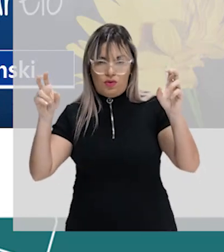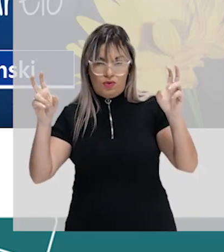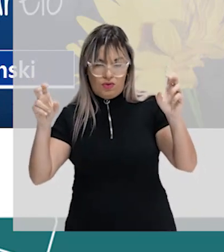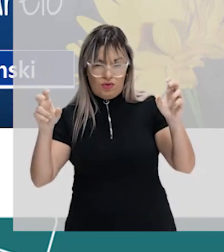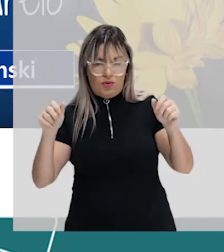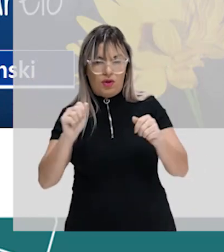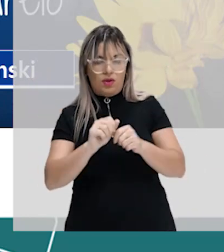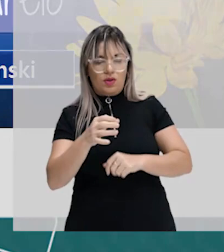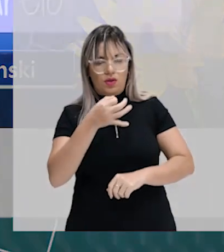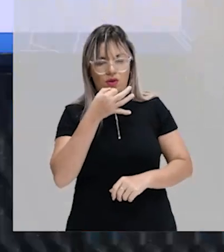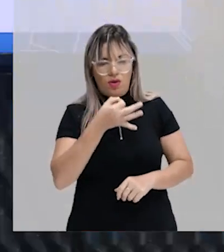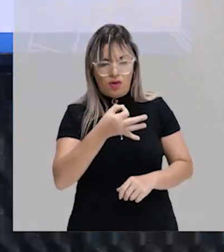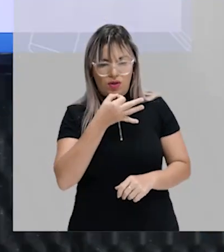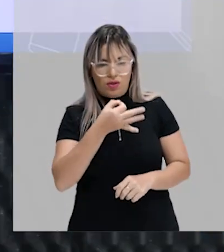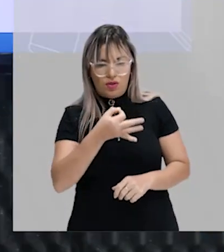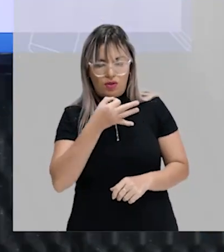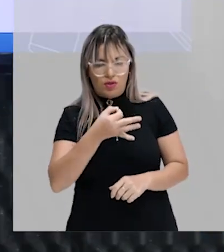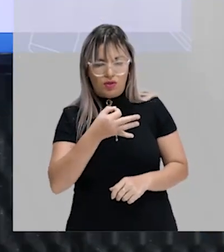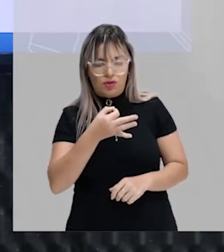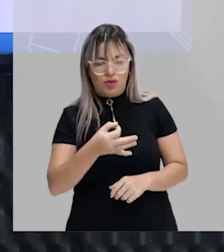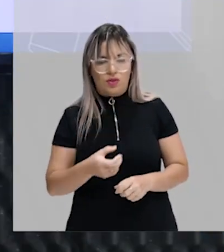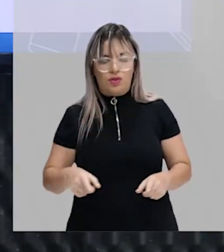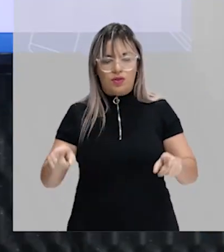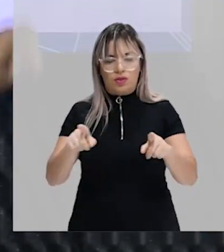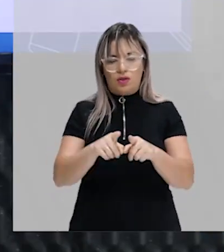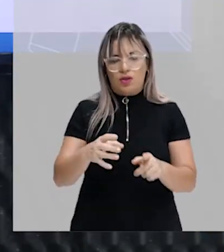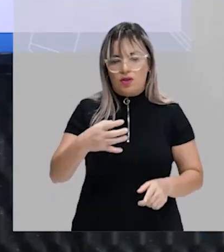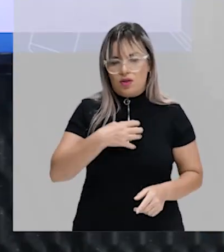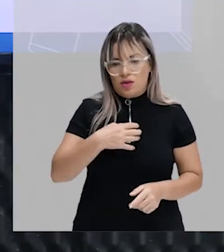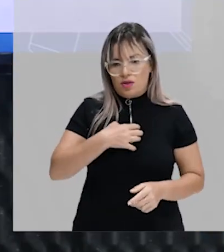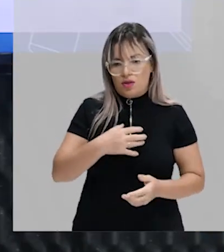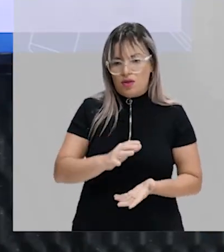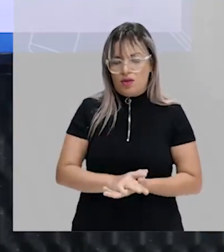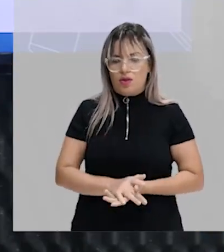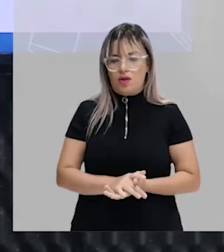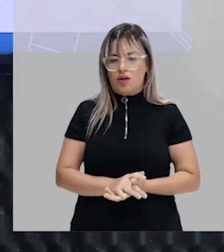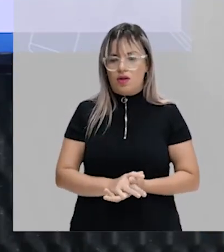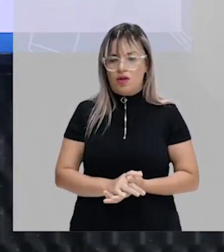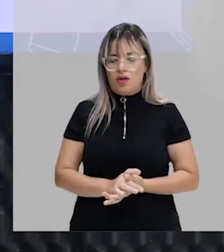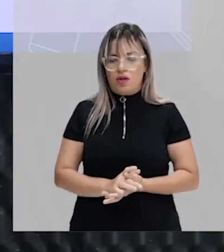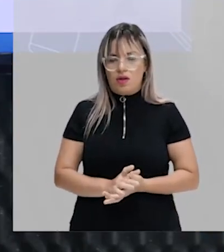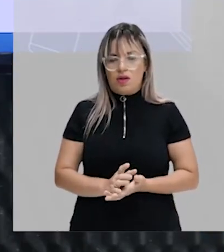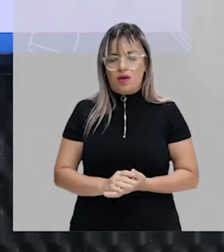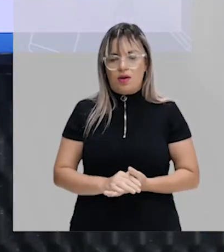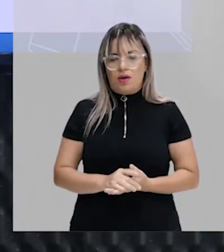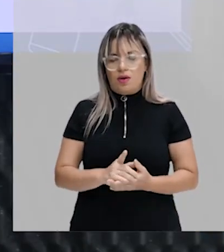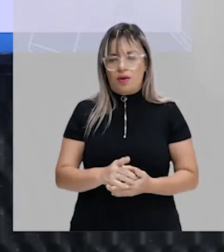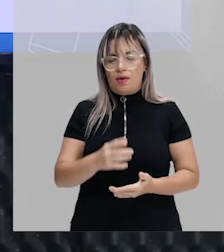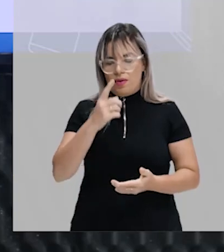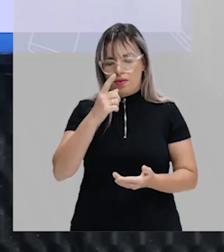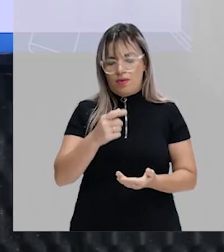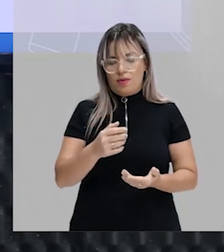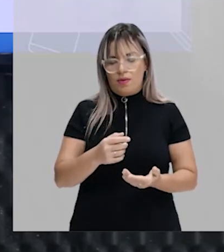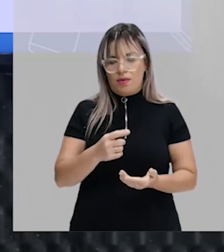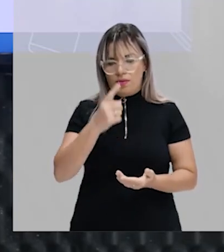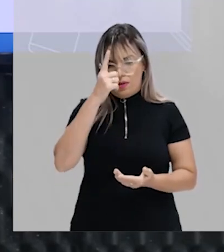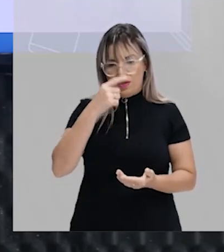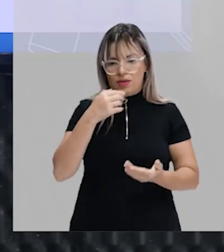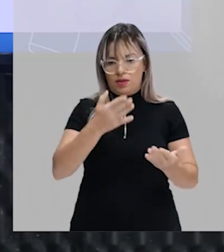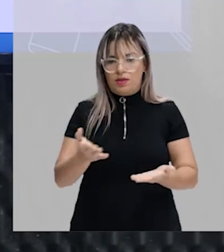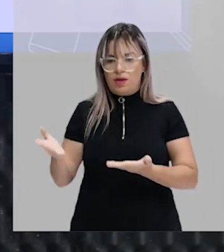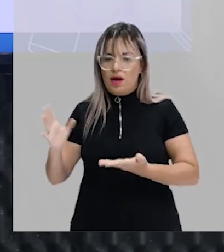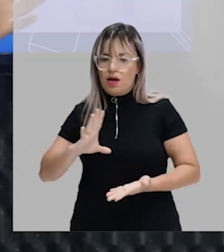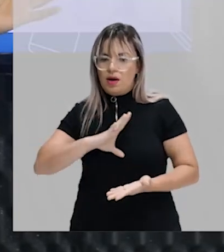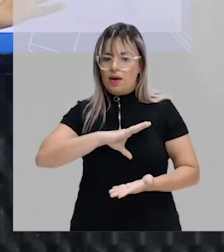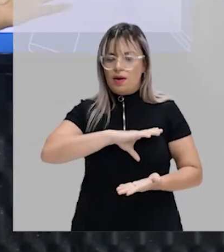sentimento. Olha aqui, Paulo Leminski, mais uma obra dele. Amar é um elo entre o azul e o amarelo. Quando